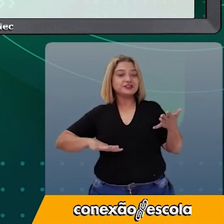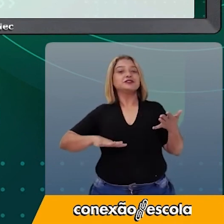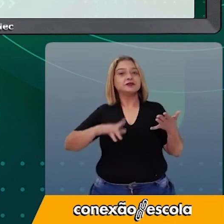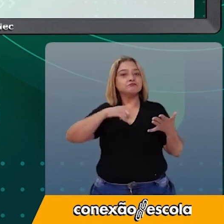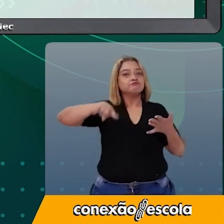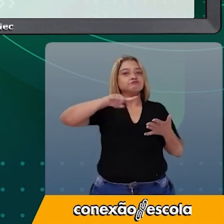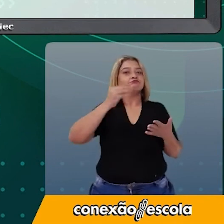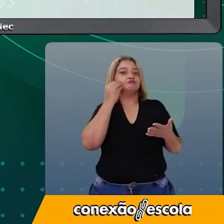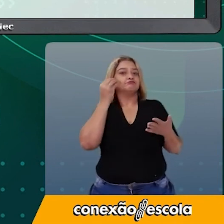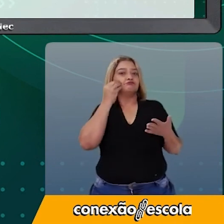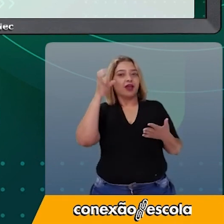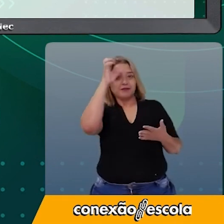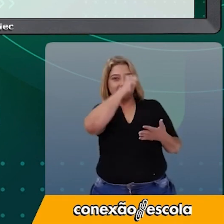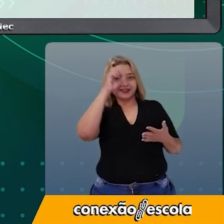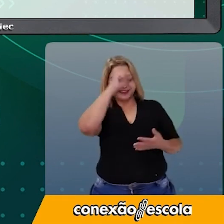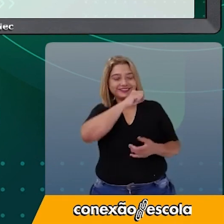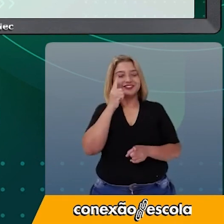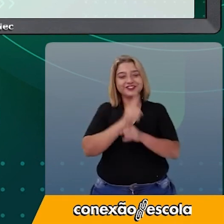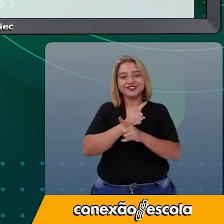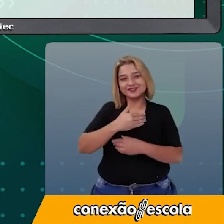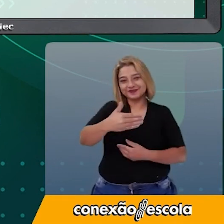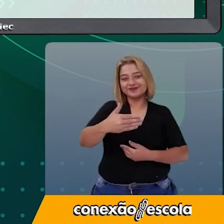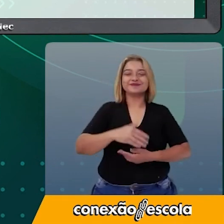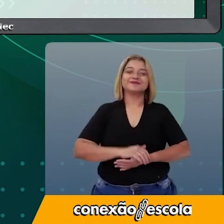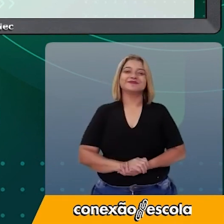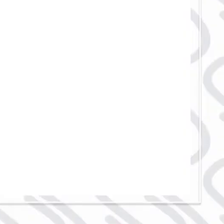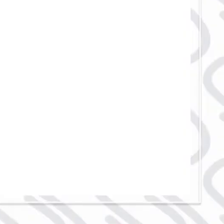testem seus conhecimentos e até mais.